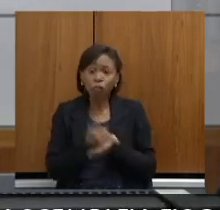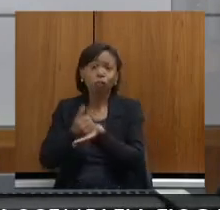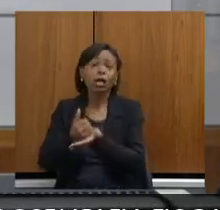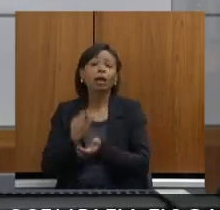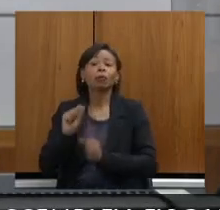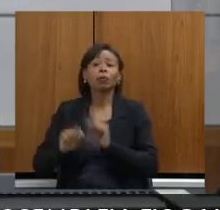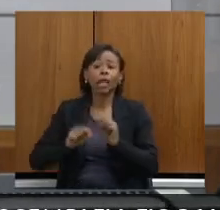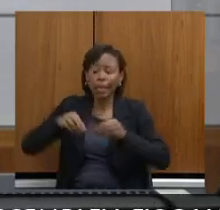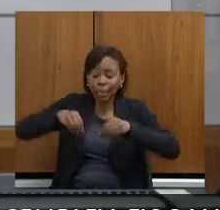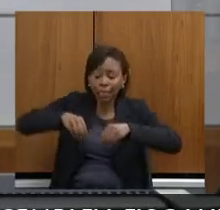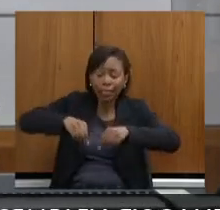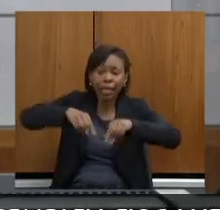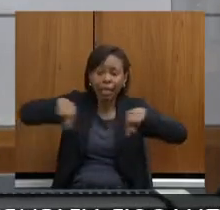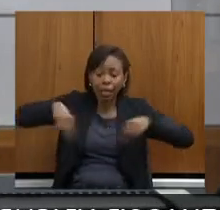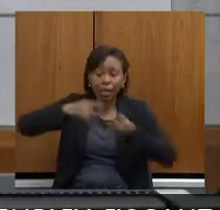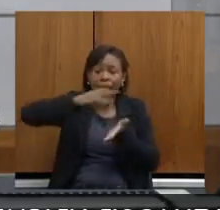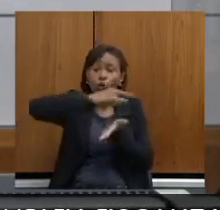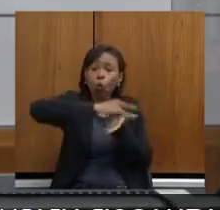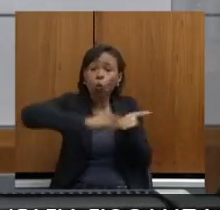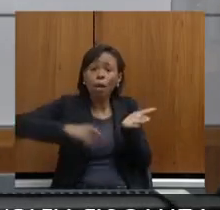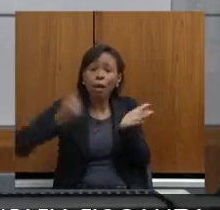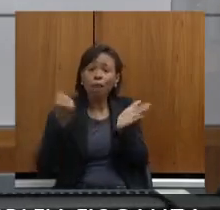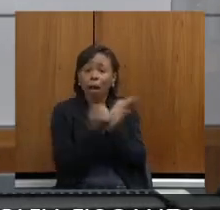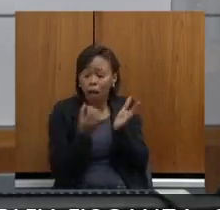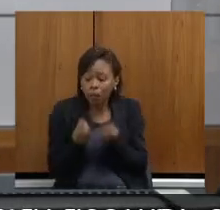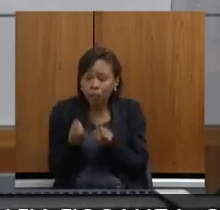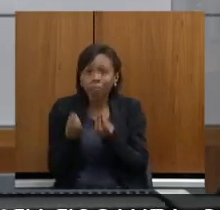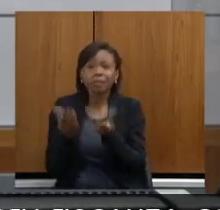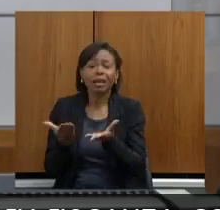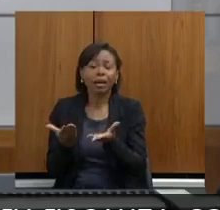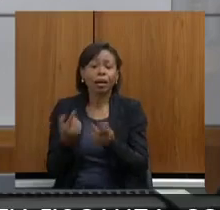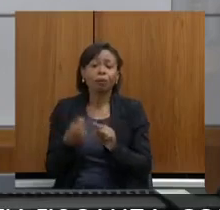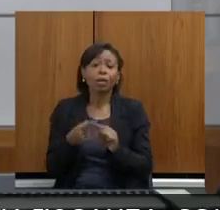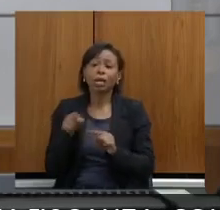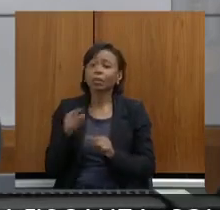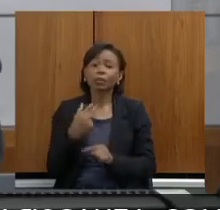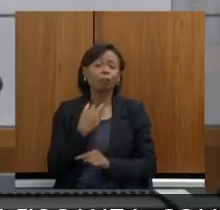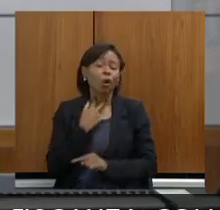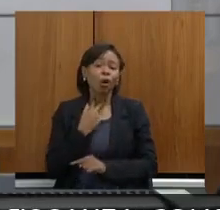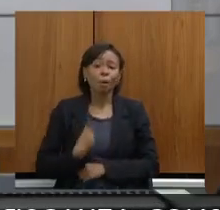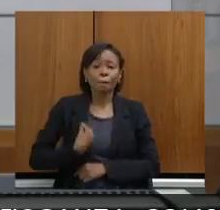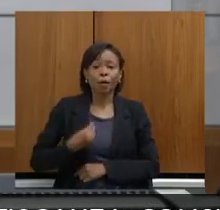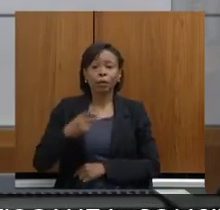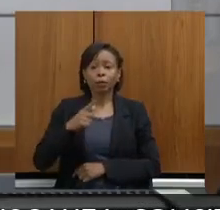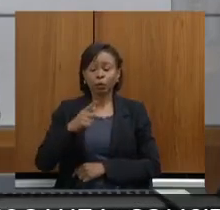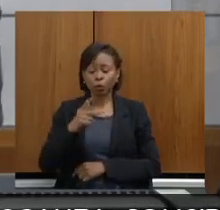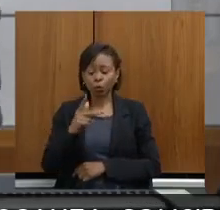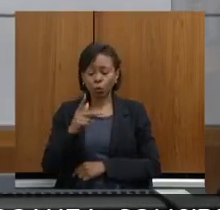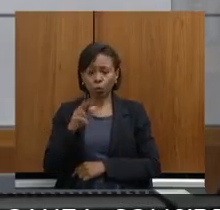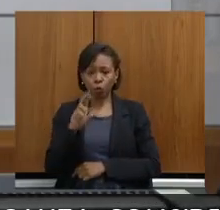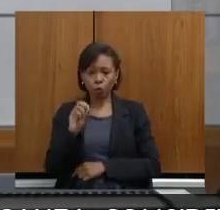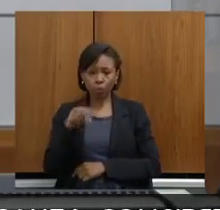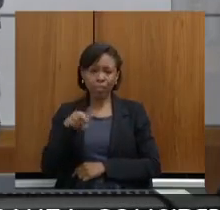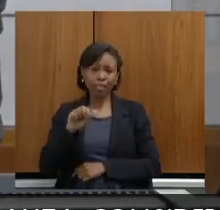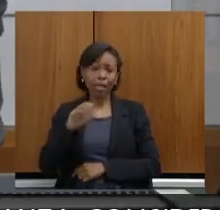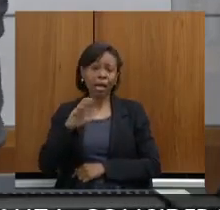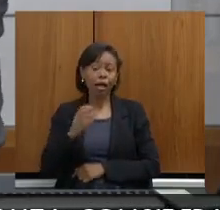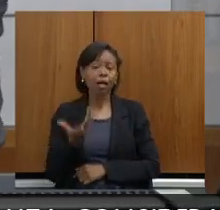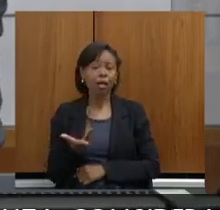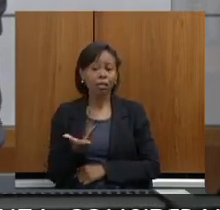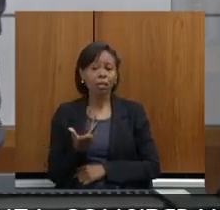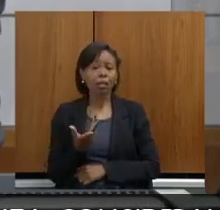terra a titulação ou escritura porque eles não podem participar do PRONAF que tem juros subsidiados de três por cento para nossa